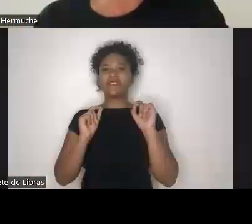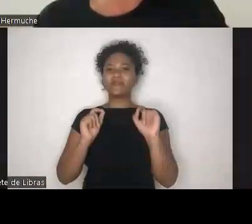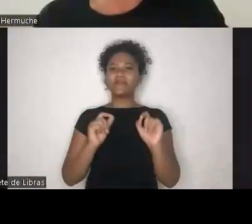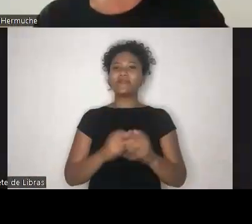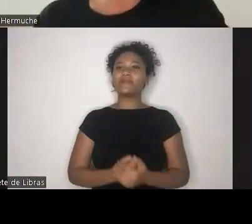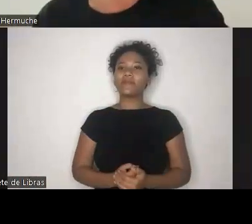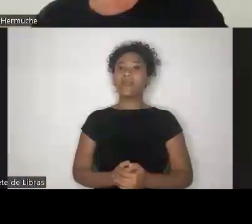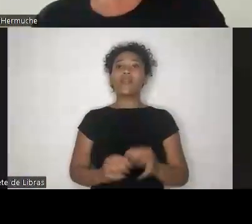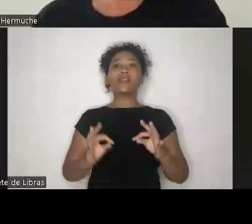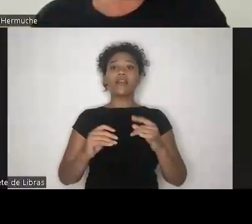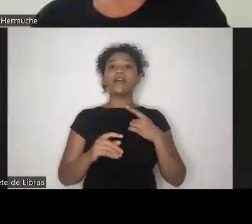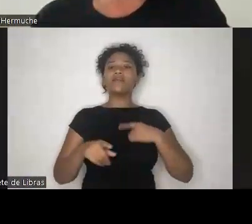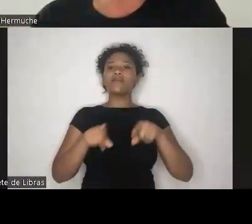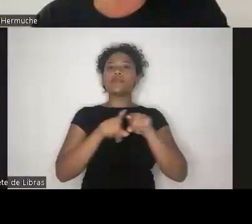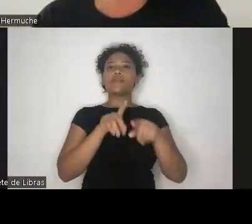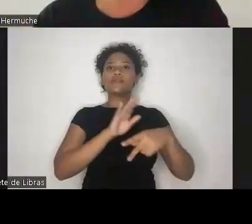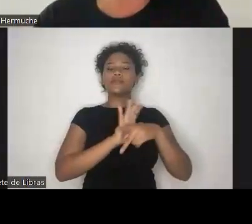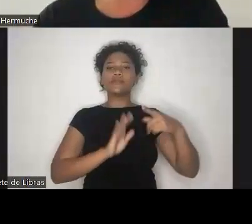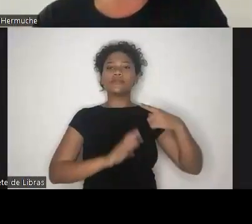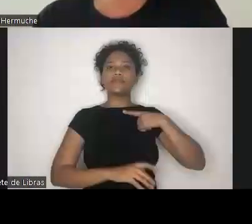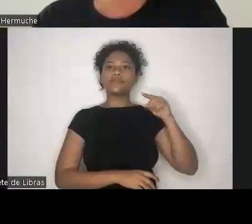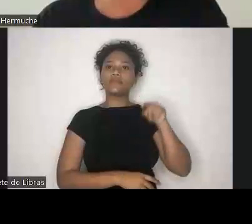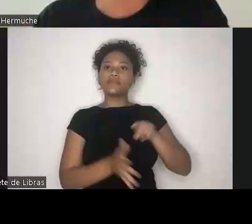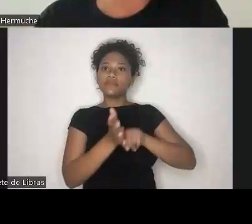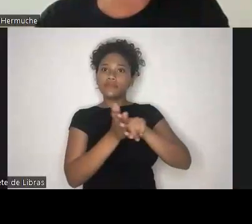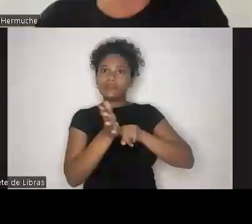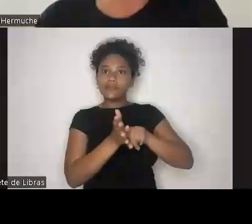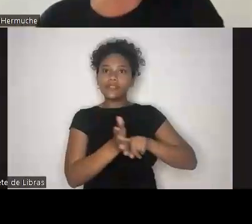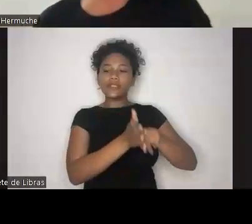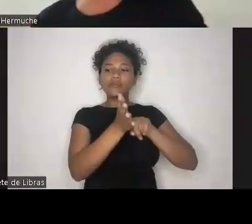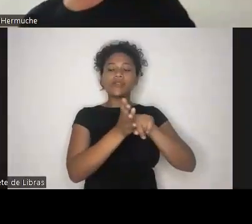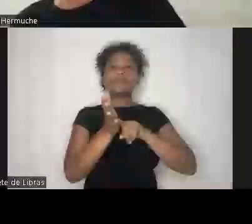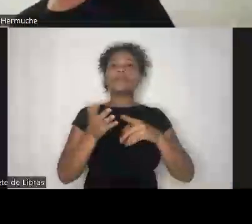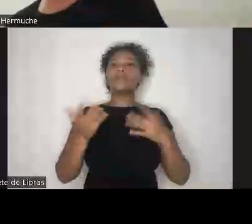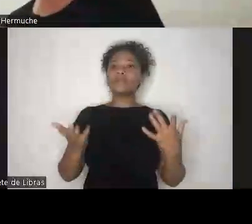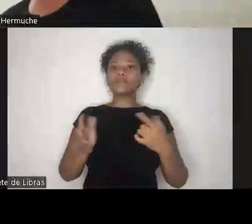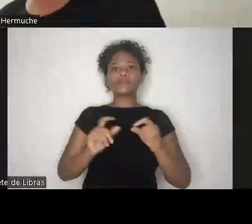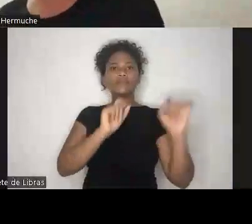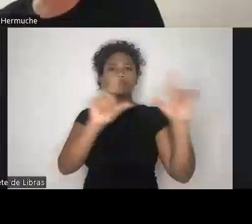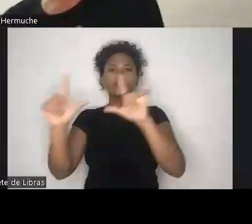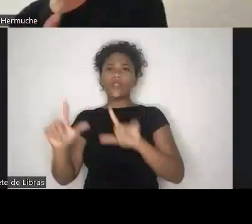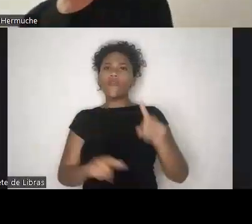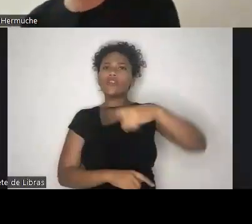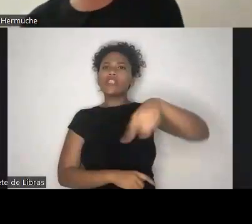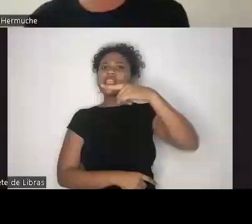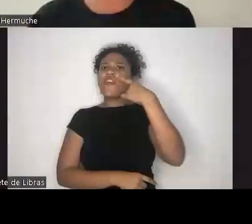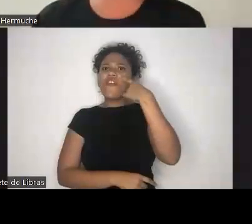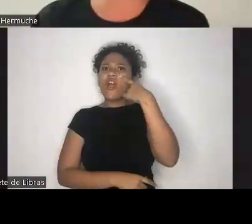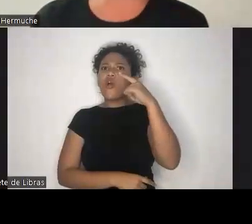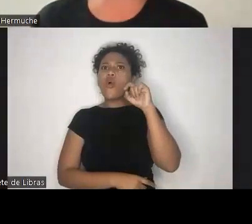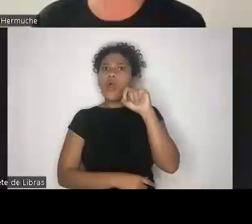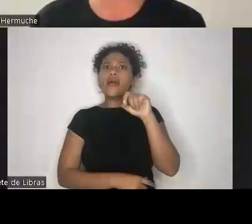essa pesquisa eu eu tô trazendo aqui alguns Alguns parâmetros né para vocês verem como que ela vem